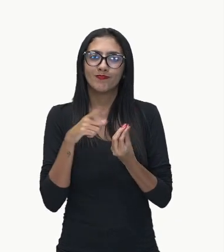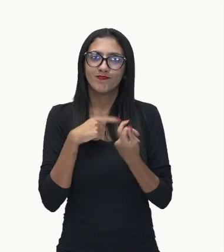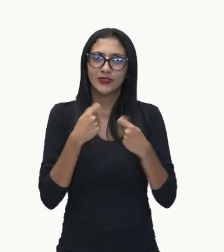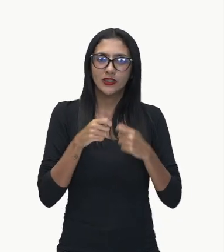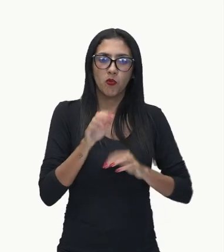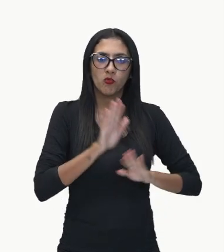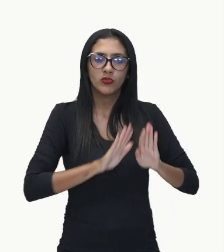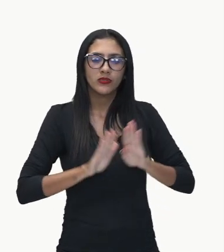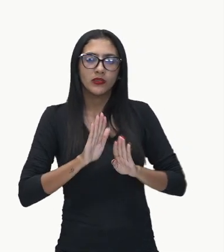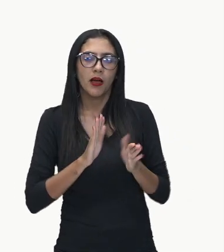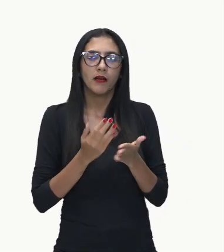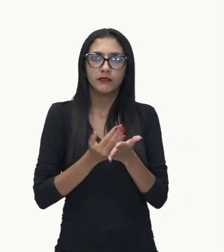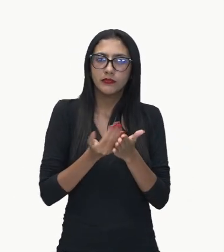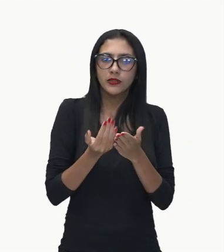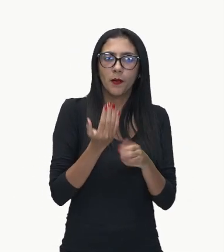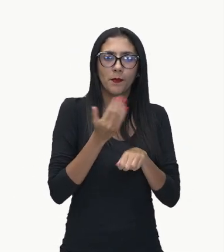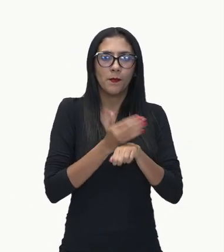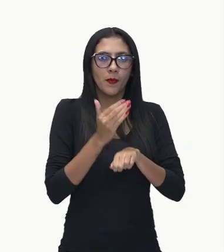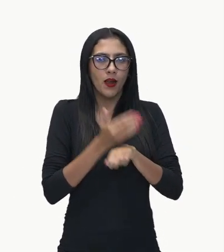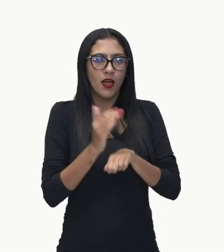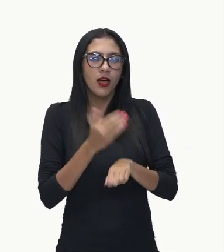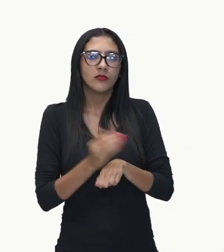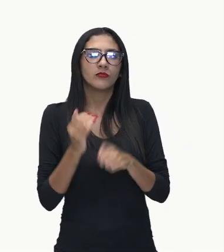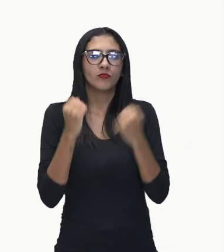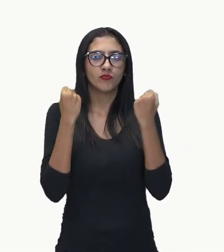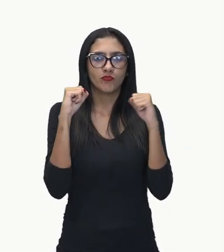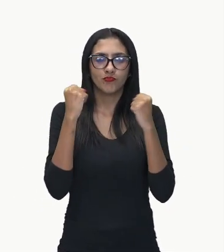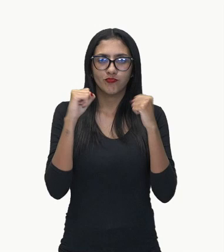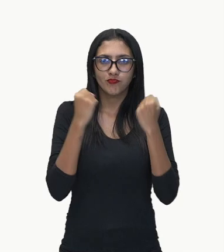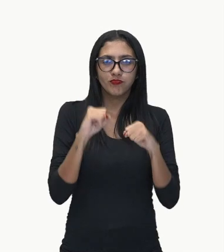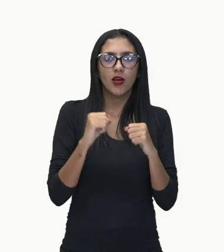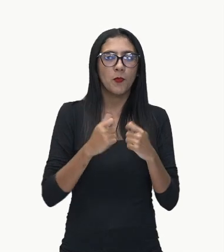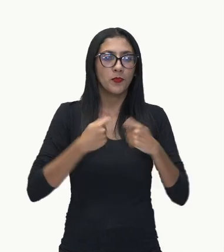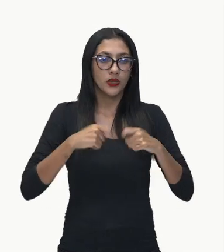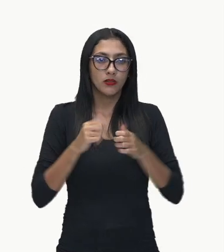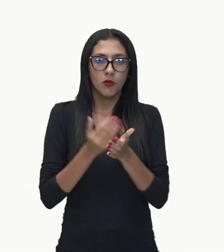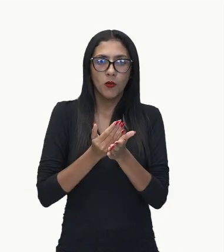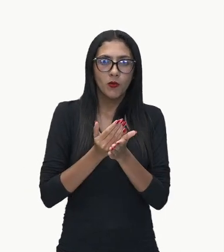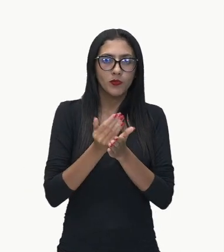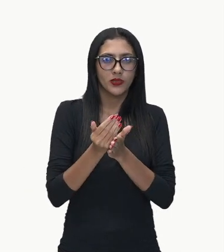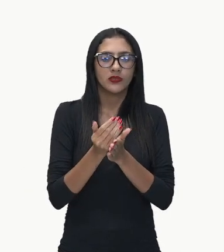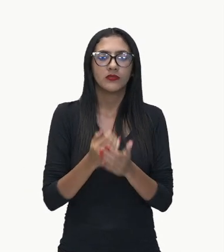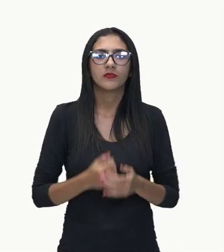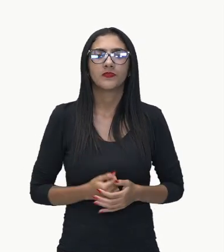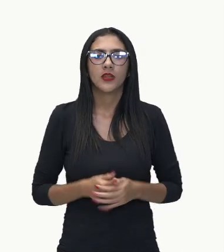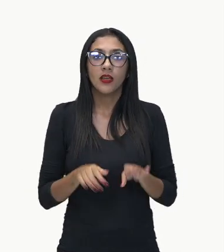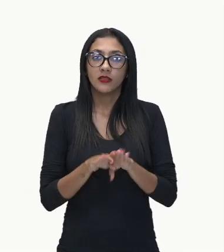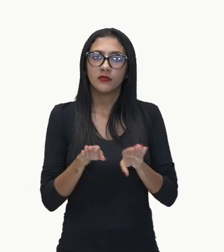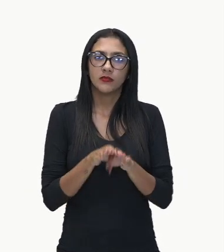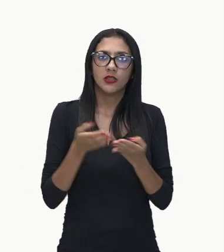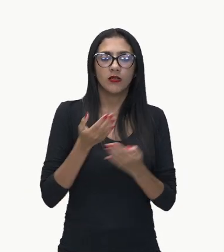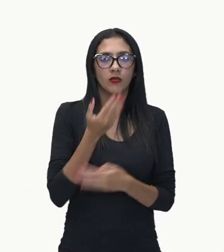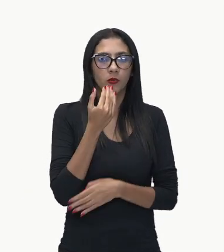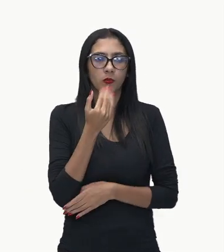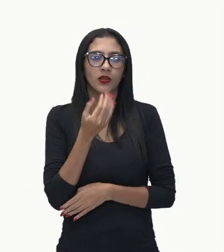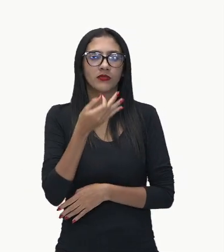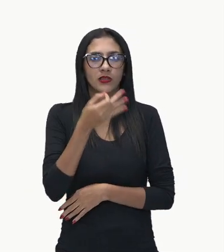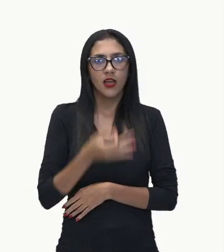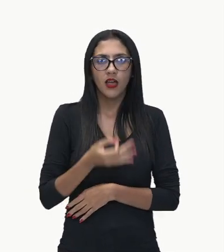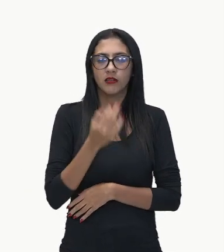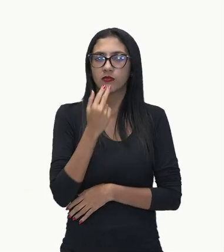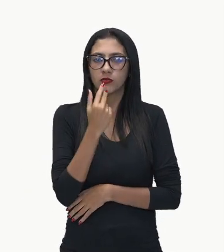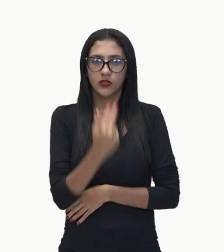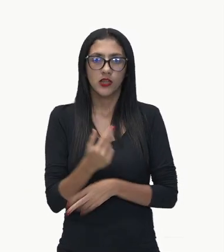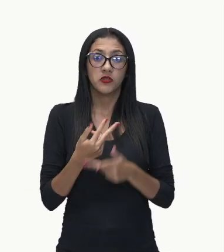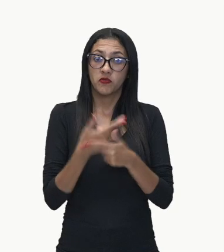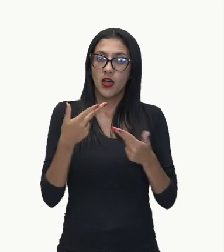com uma atividade física, com exercício físico, né? Uma boa alimentação para tentar reverter